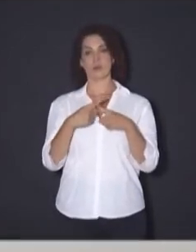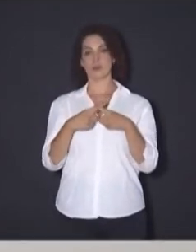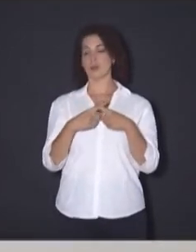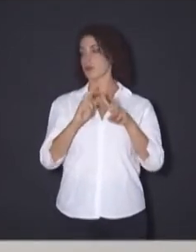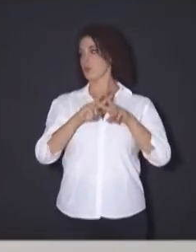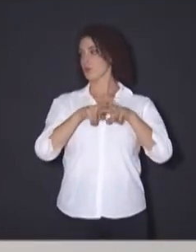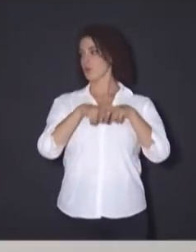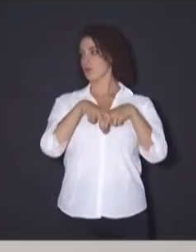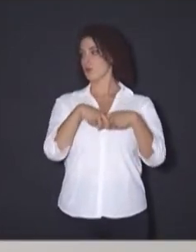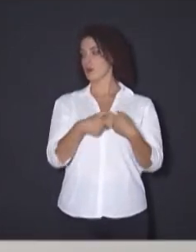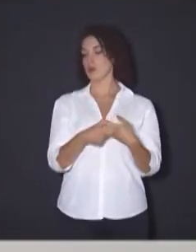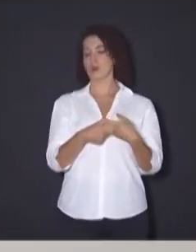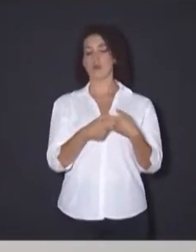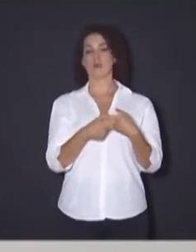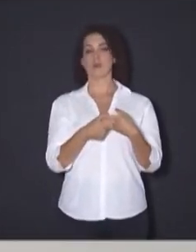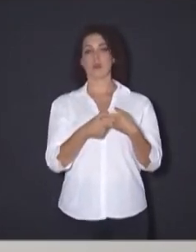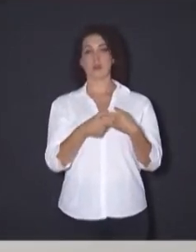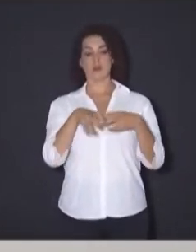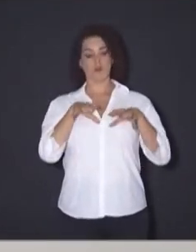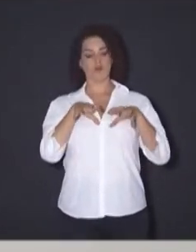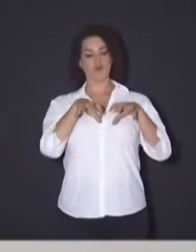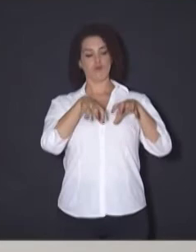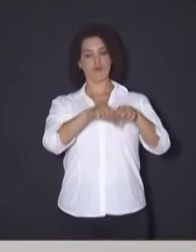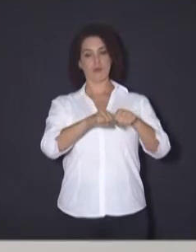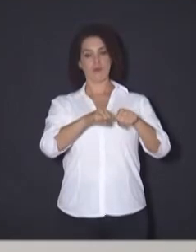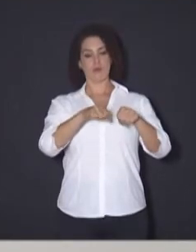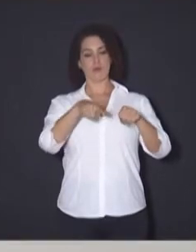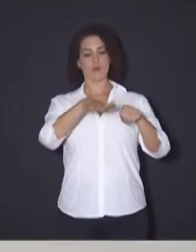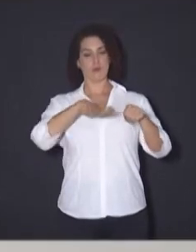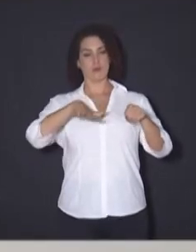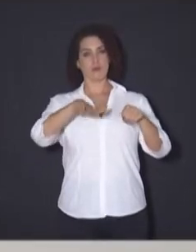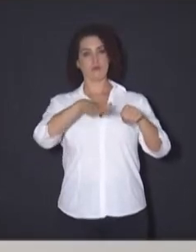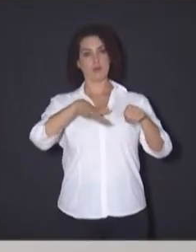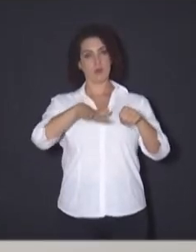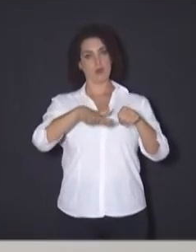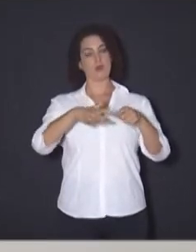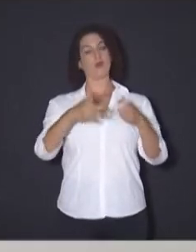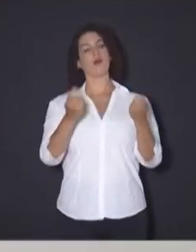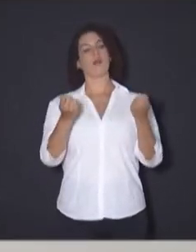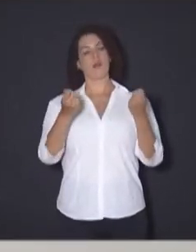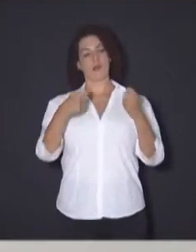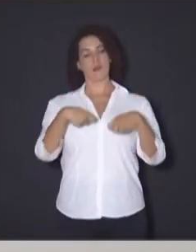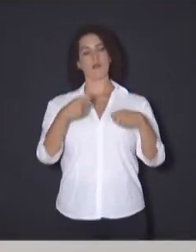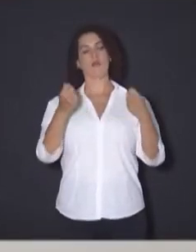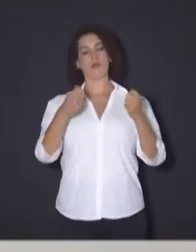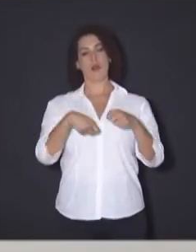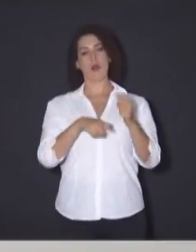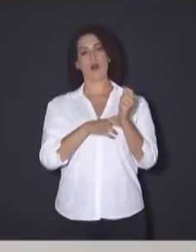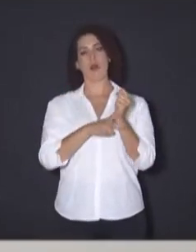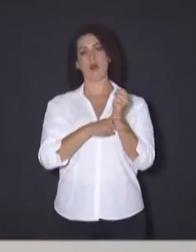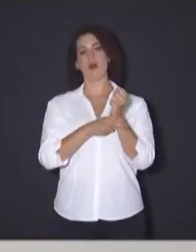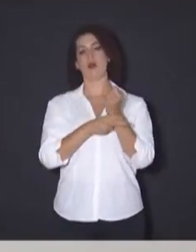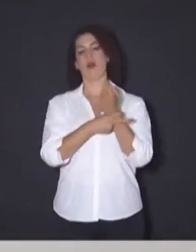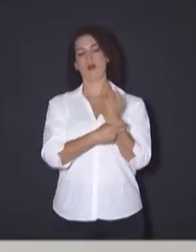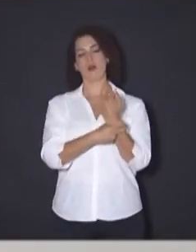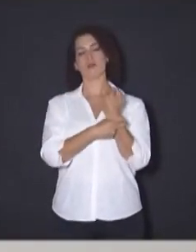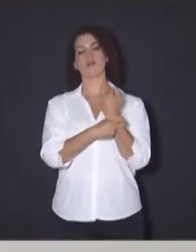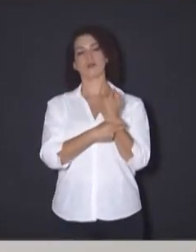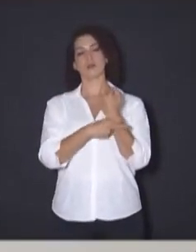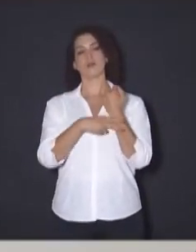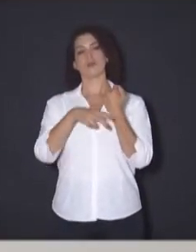desses espaços é que nós podemos sim garantir que os territórios mantenho